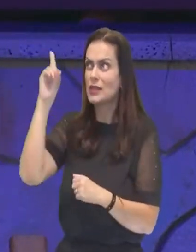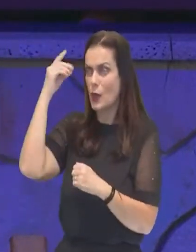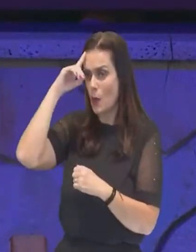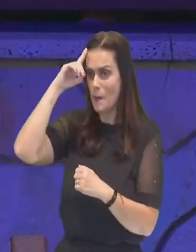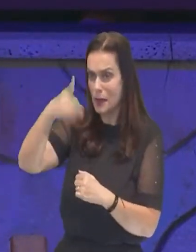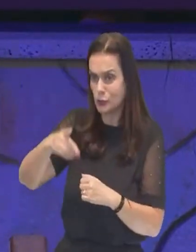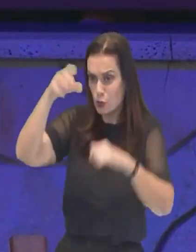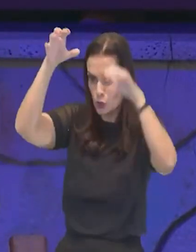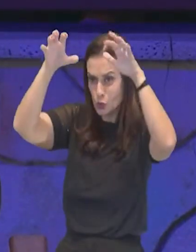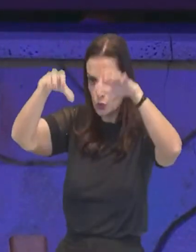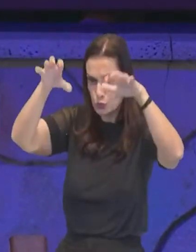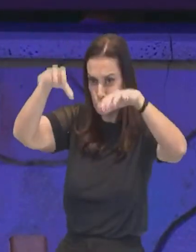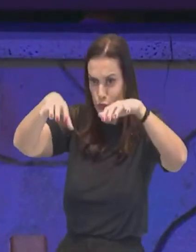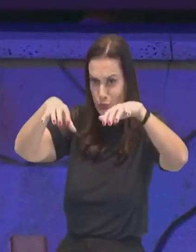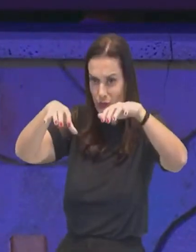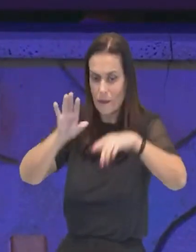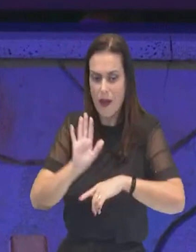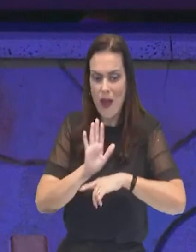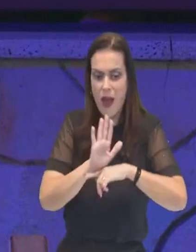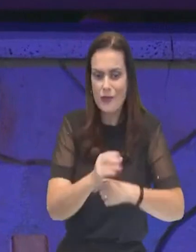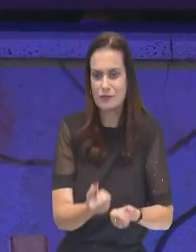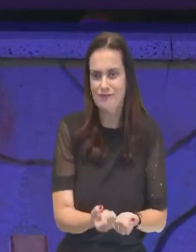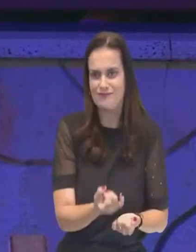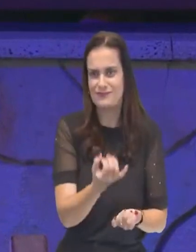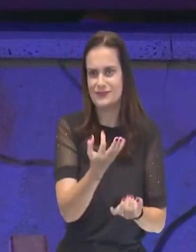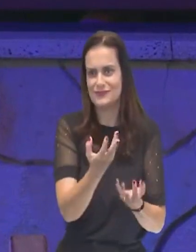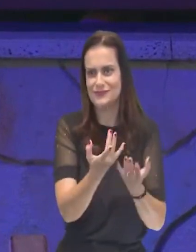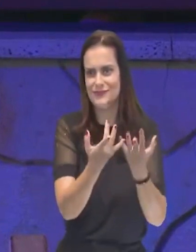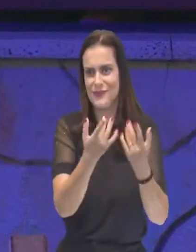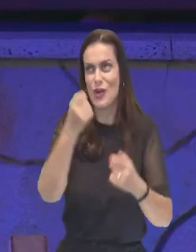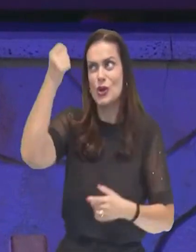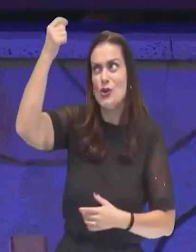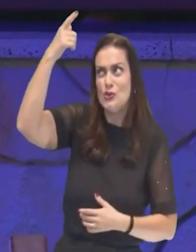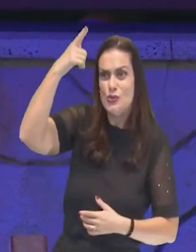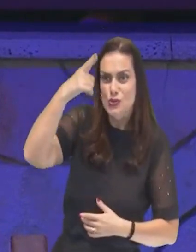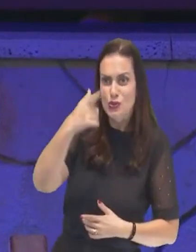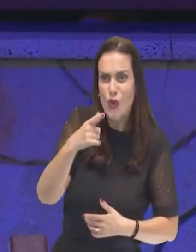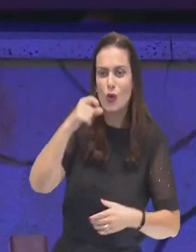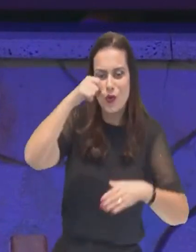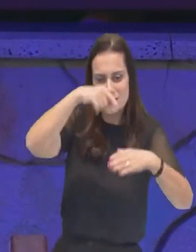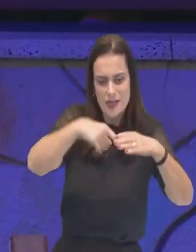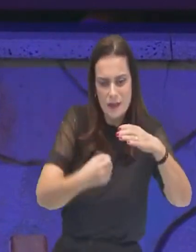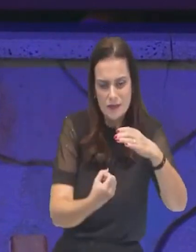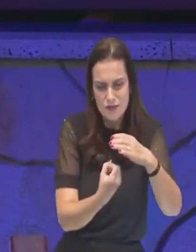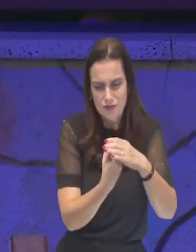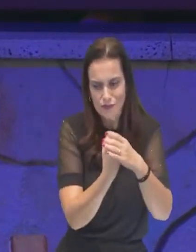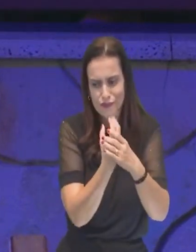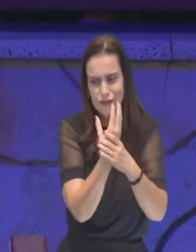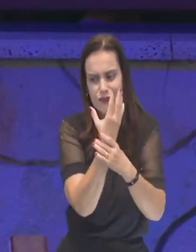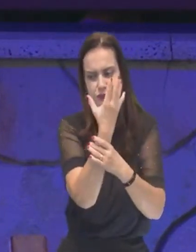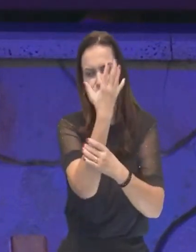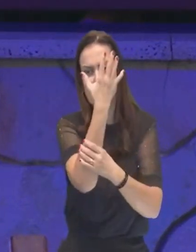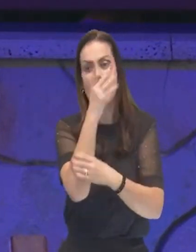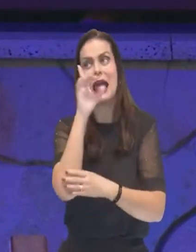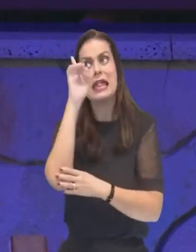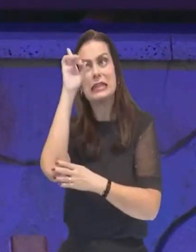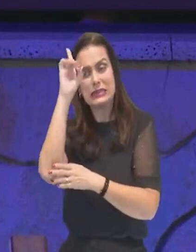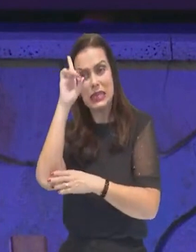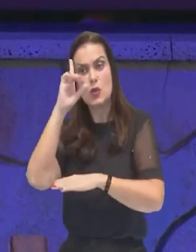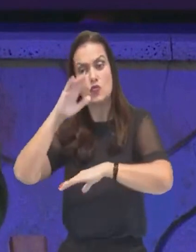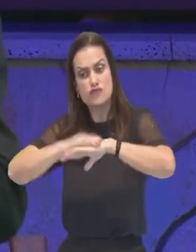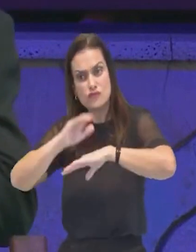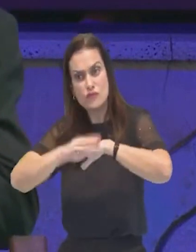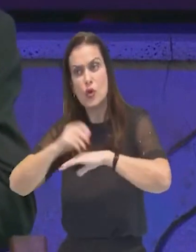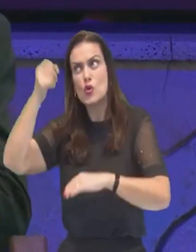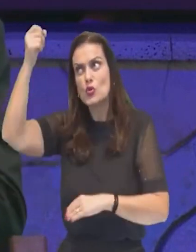para regar a terra para aquele homem. Deus mandou os raios solares para a semente germinar. Foi Deus quem havia feito